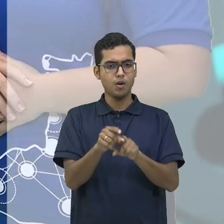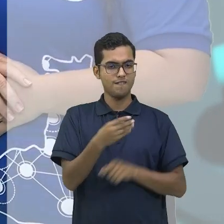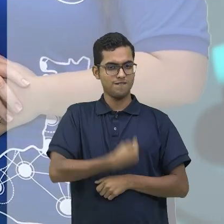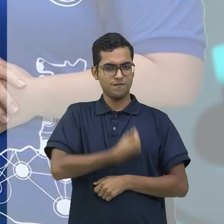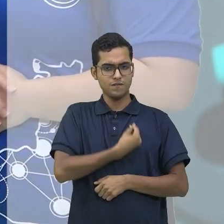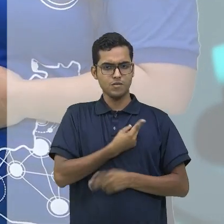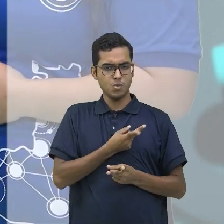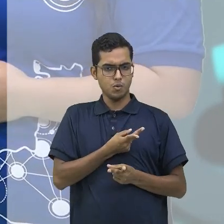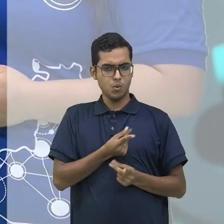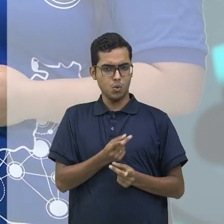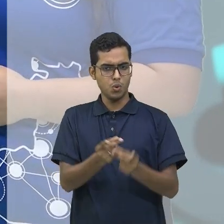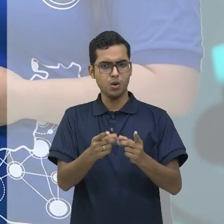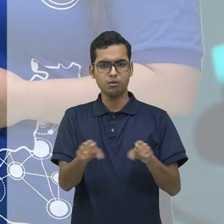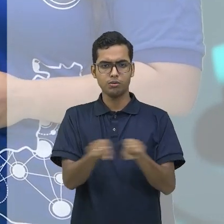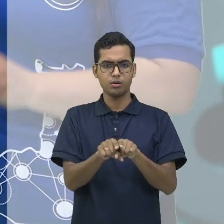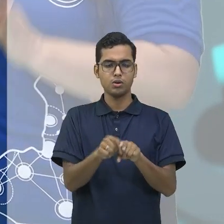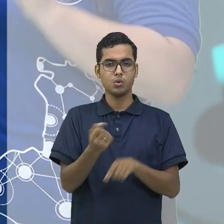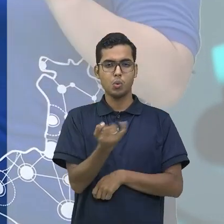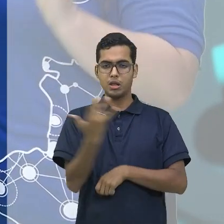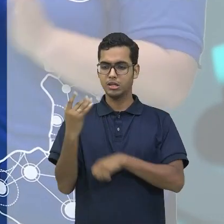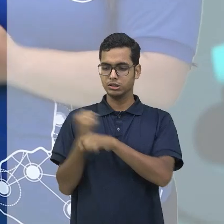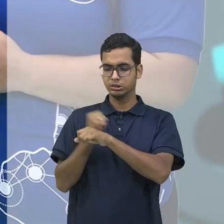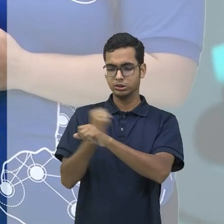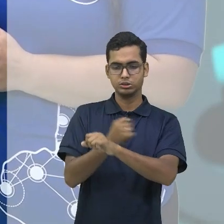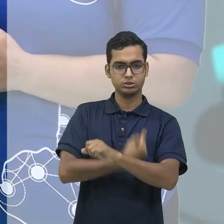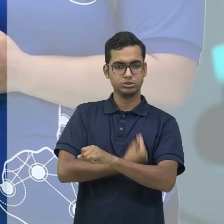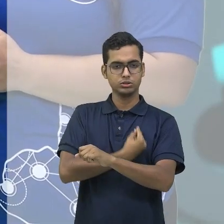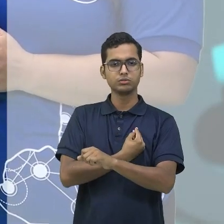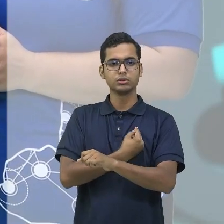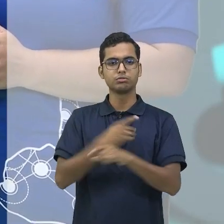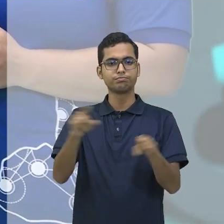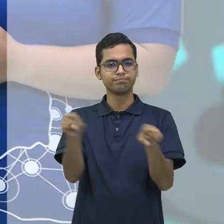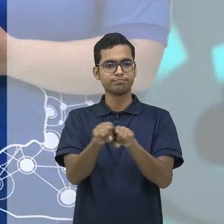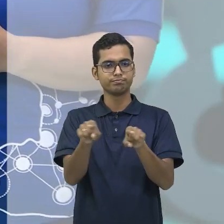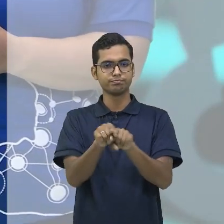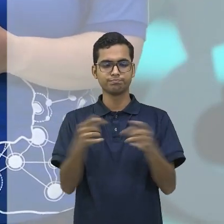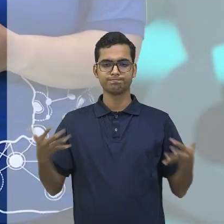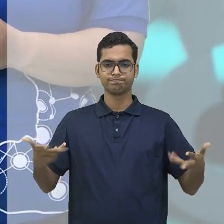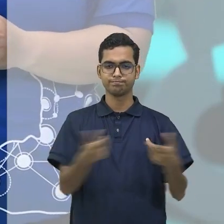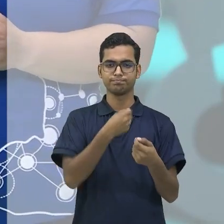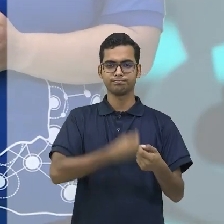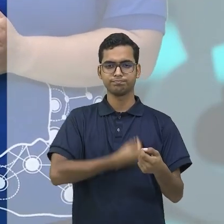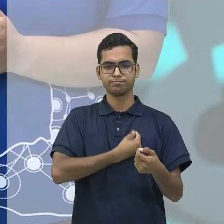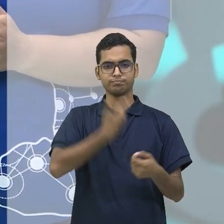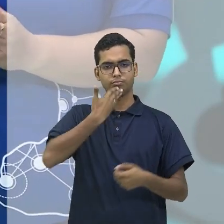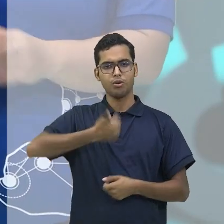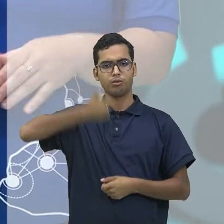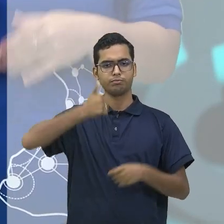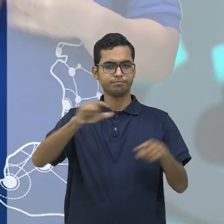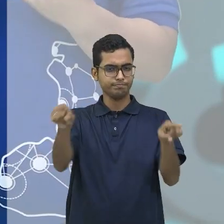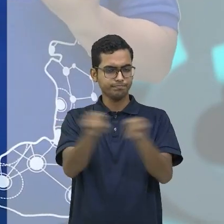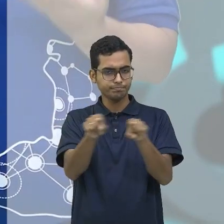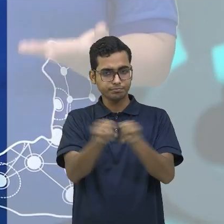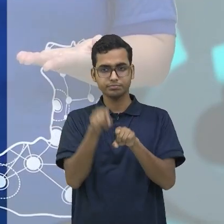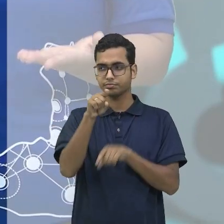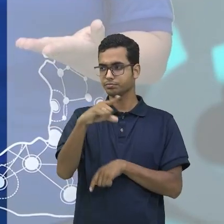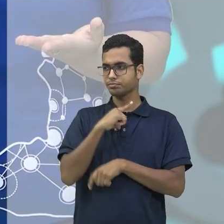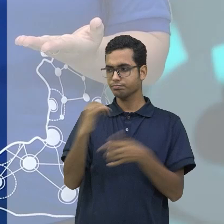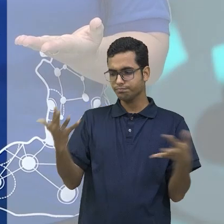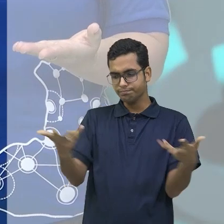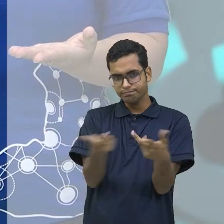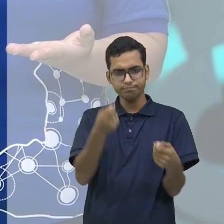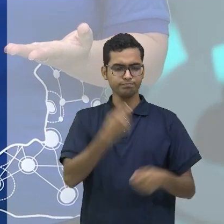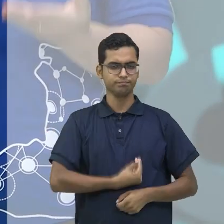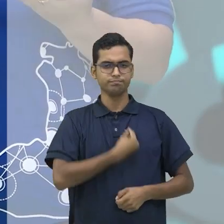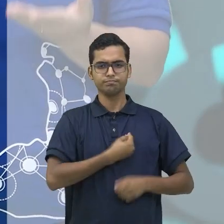vida. Muito bem, e depois desses tem vários outros benefícios. Então, para você ter uma qualidade de vida,